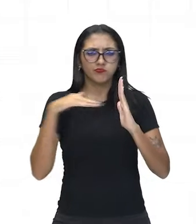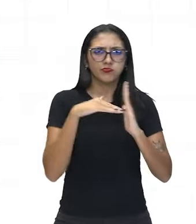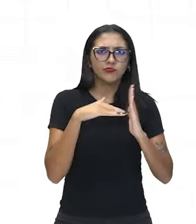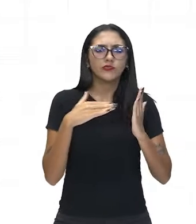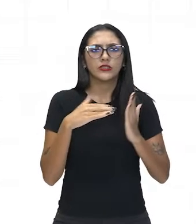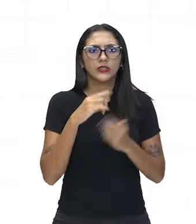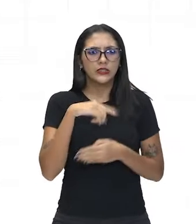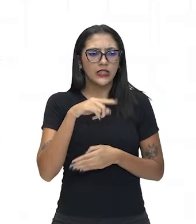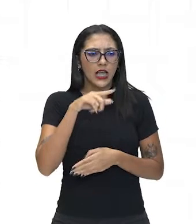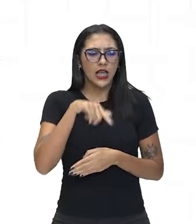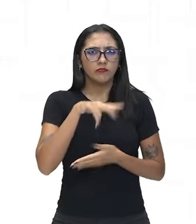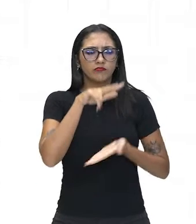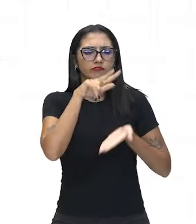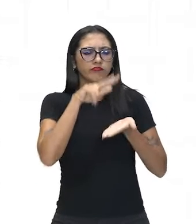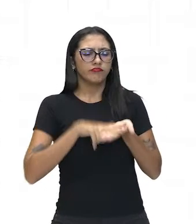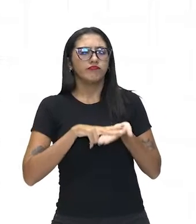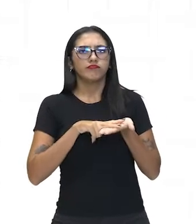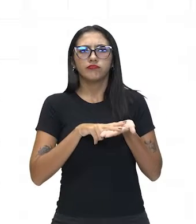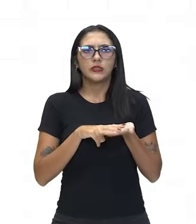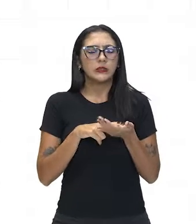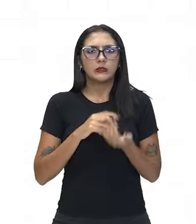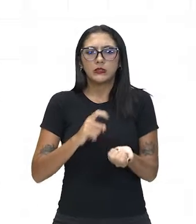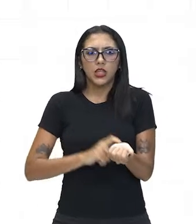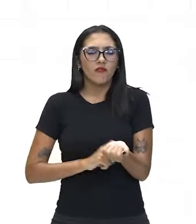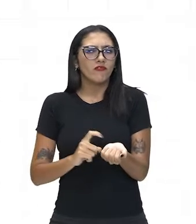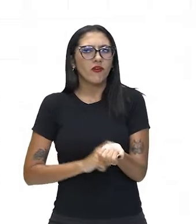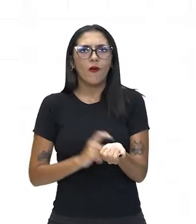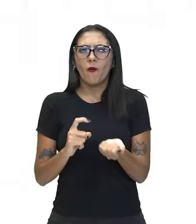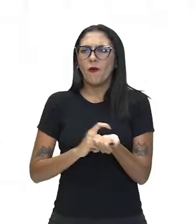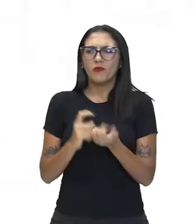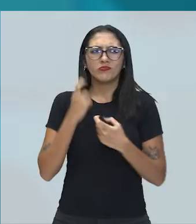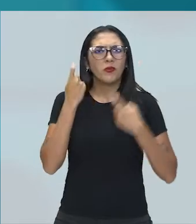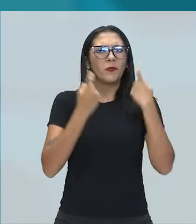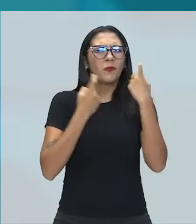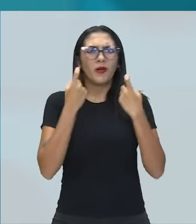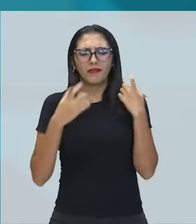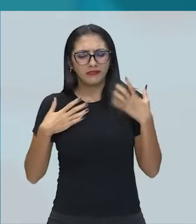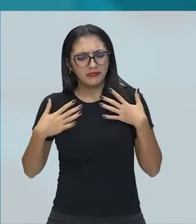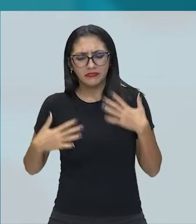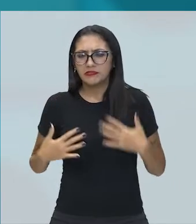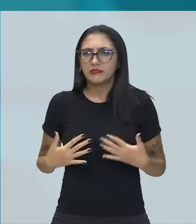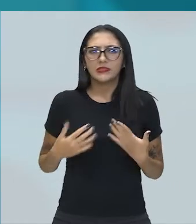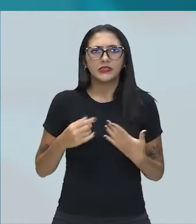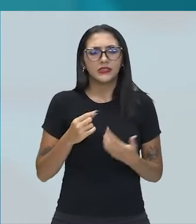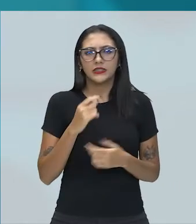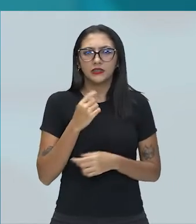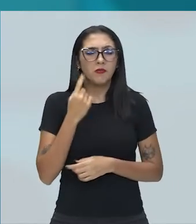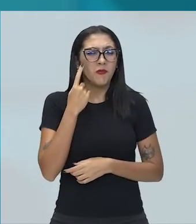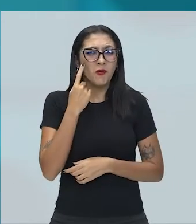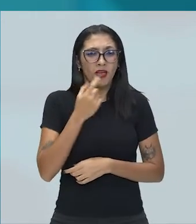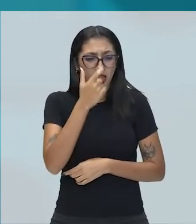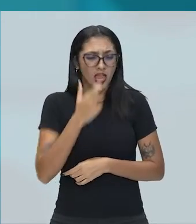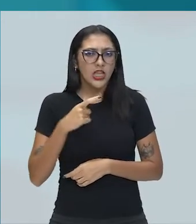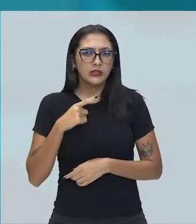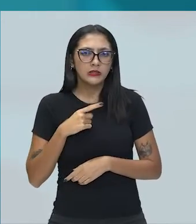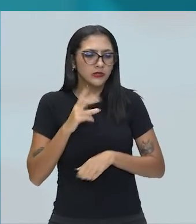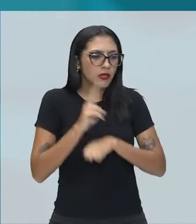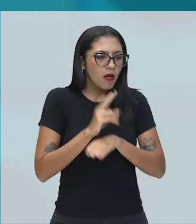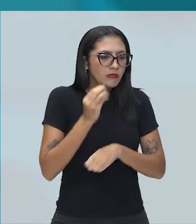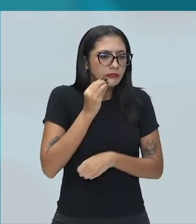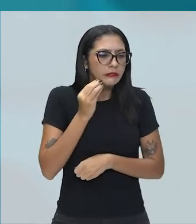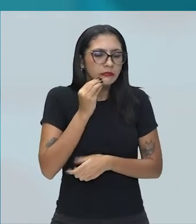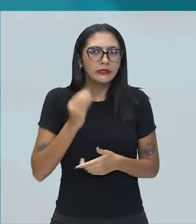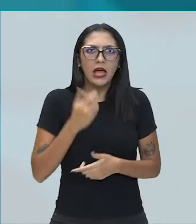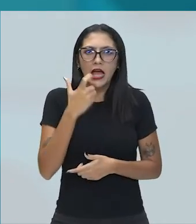está ali desesperada por conta da situação dela, e aí você chega para tentar socorrer e você está mais desesperado que